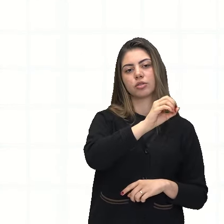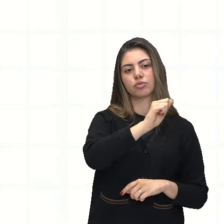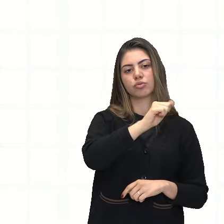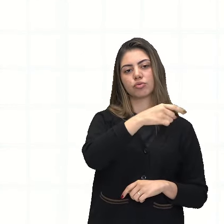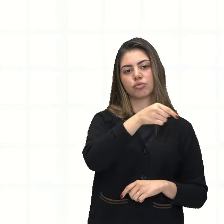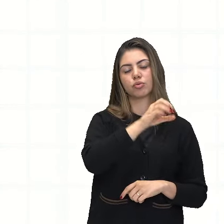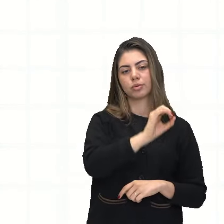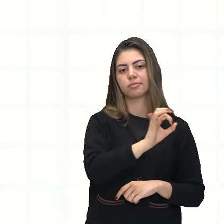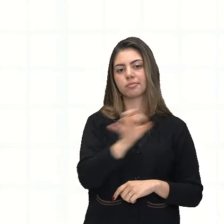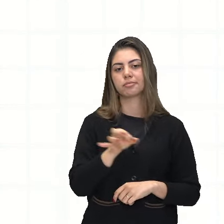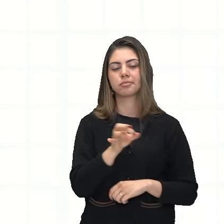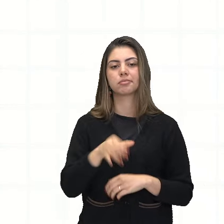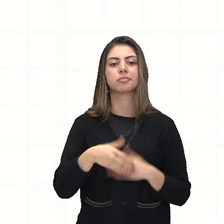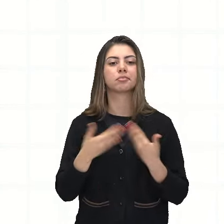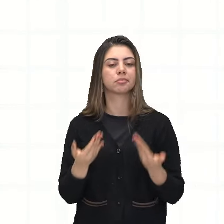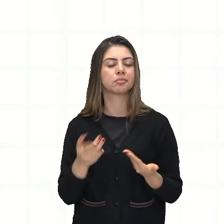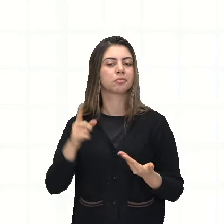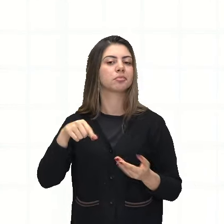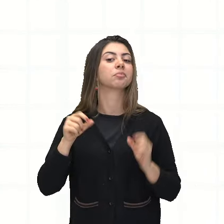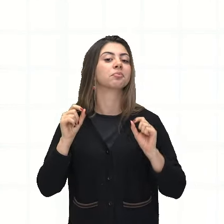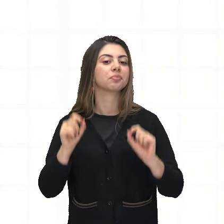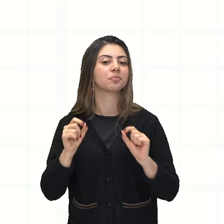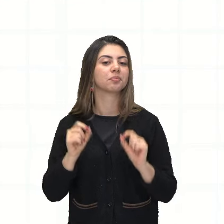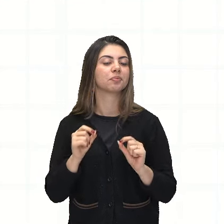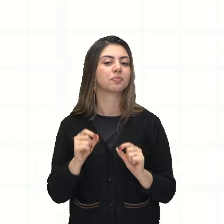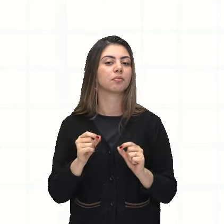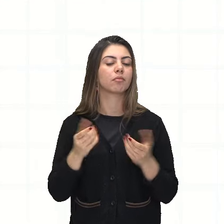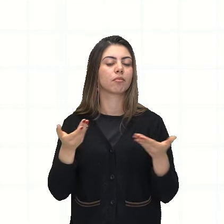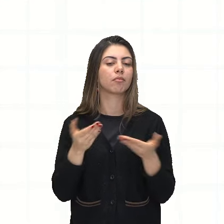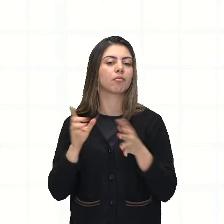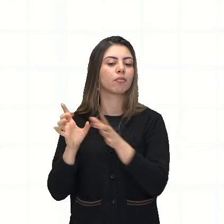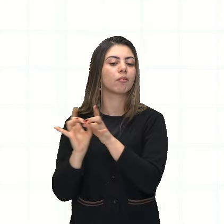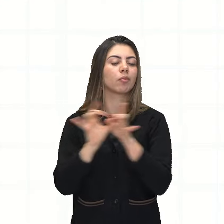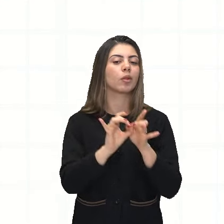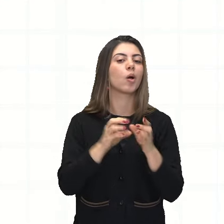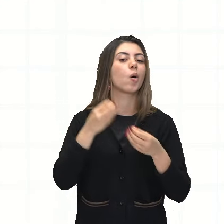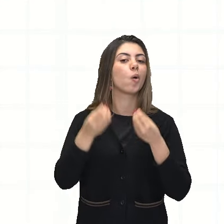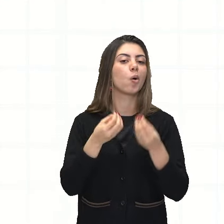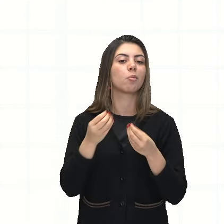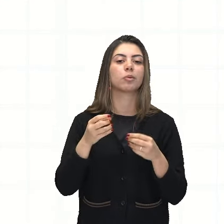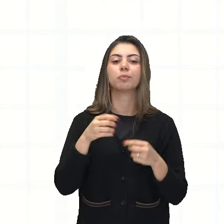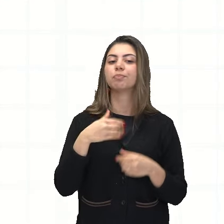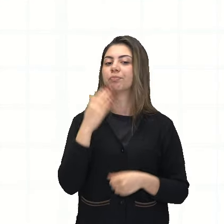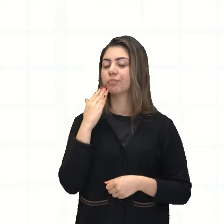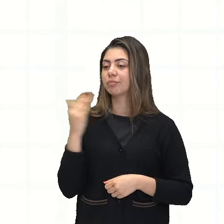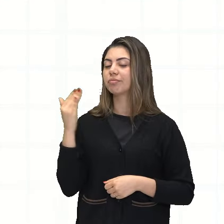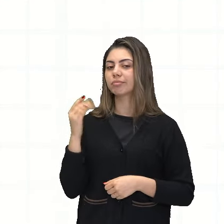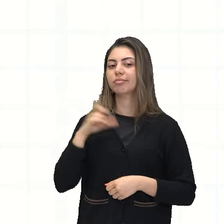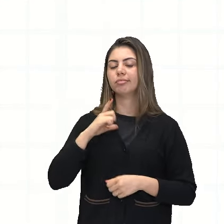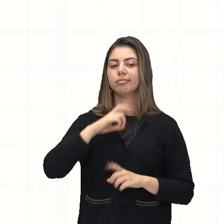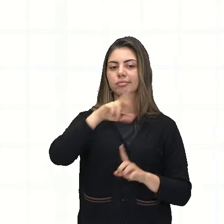ao João. Com isso, ele é um elemento coesivo de